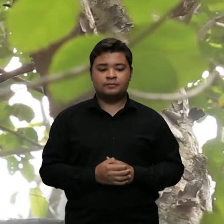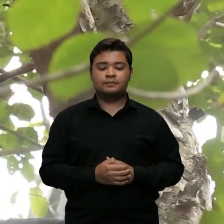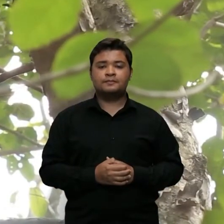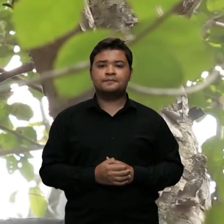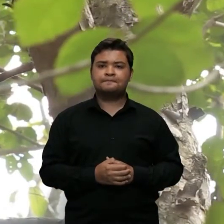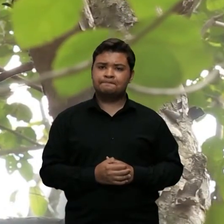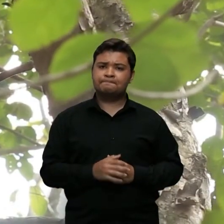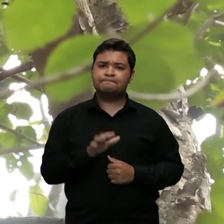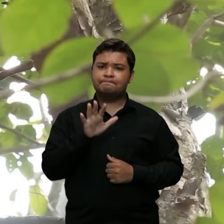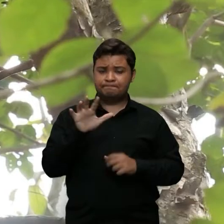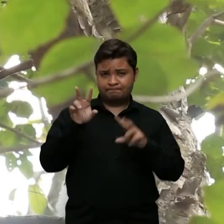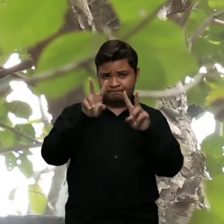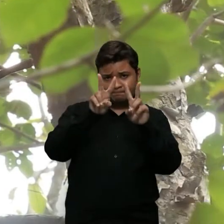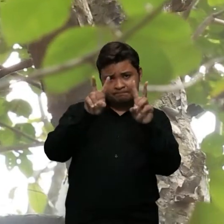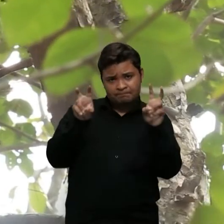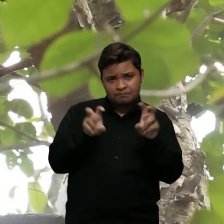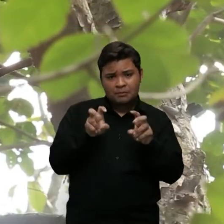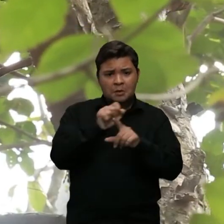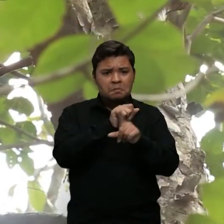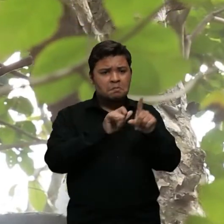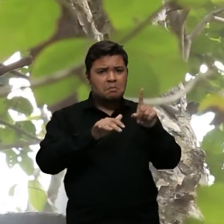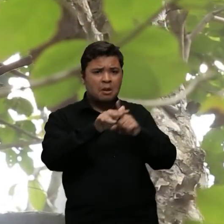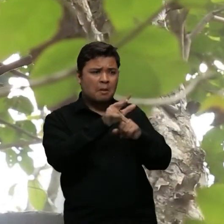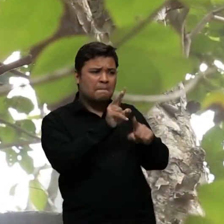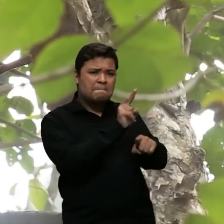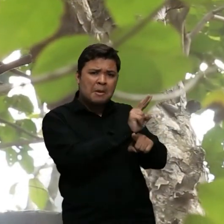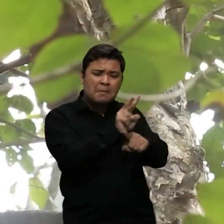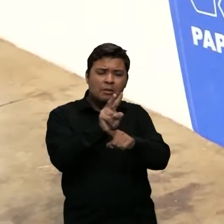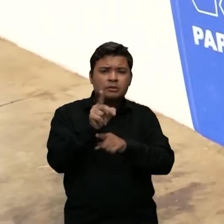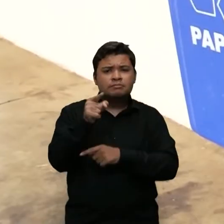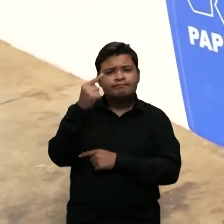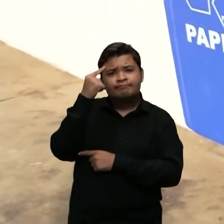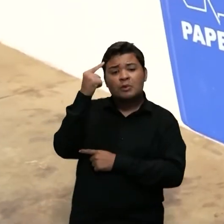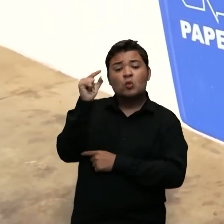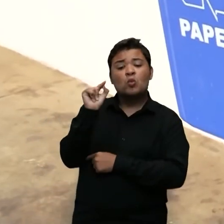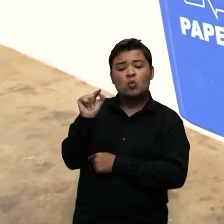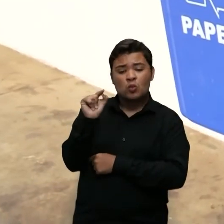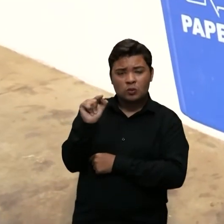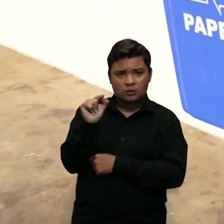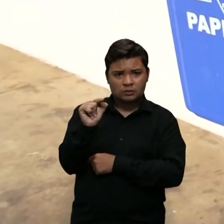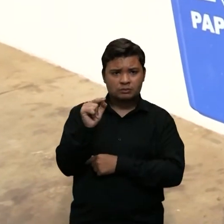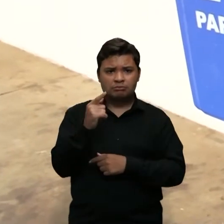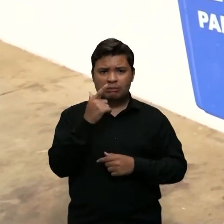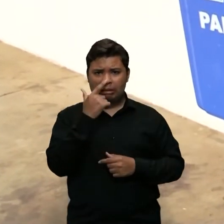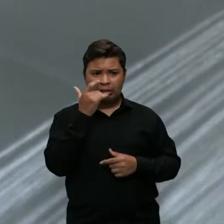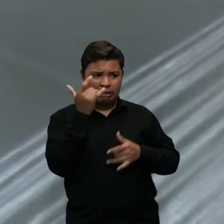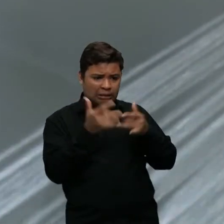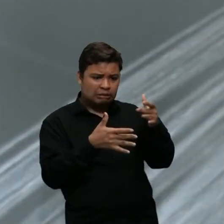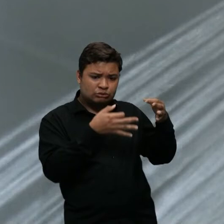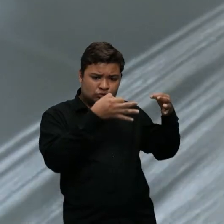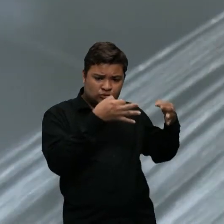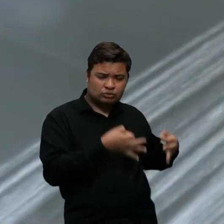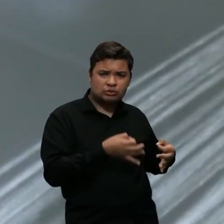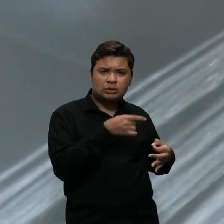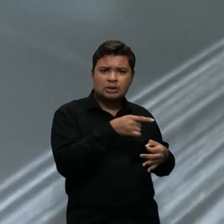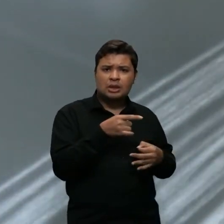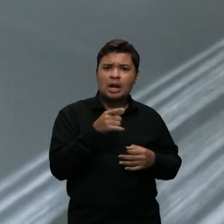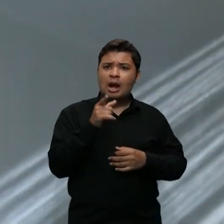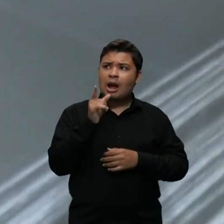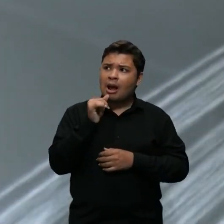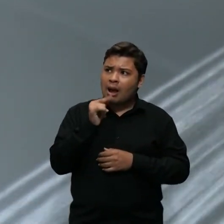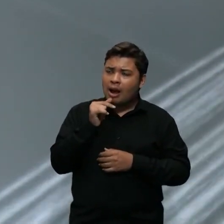Quando se fala em preservação do meio ambiente, do que você lembra? Jogar o lixo na lixeira, economizar água